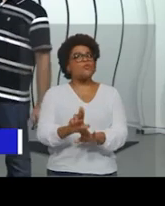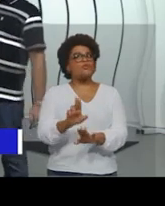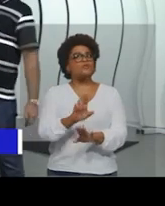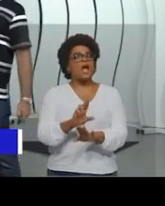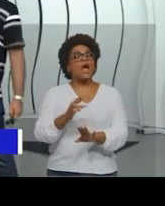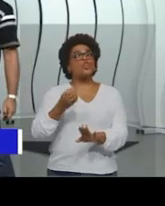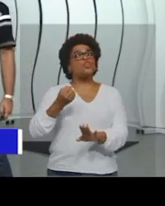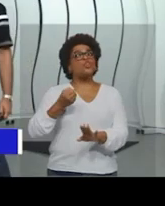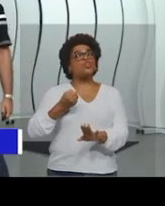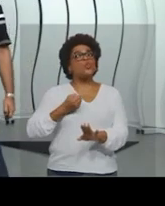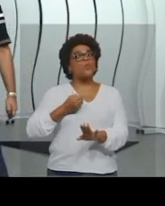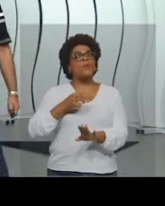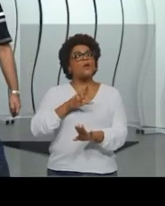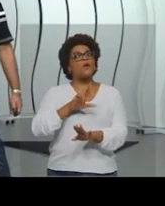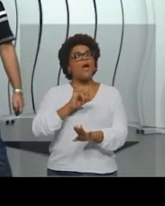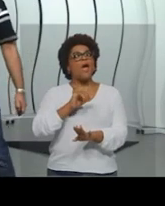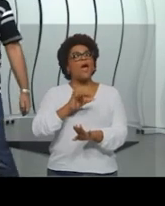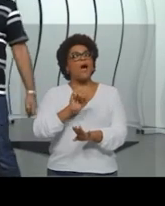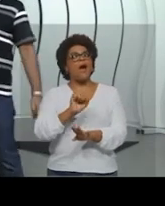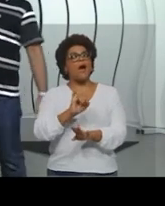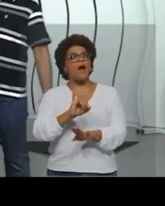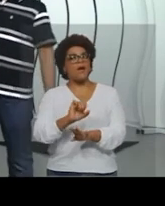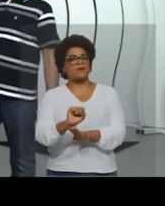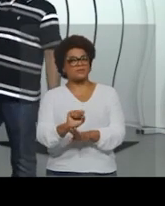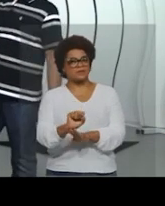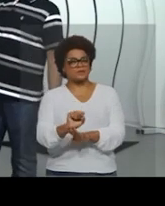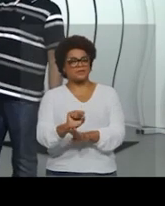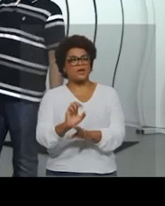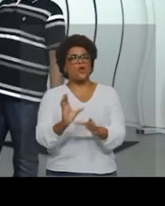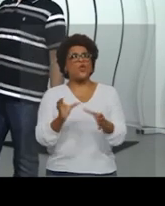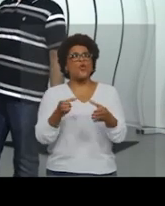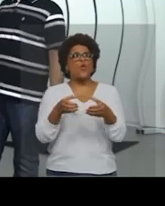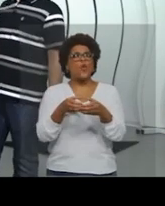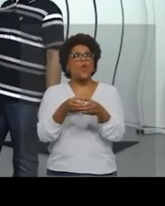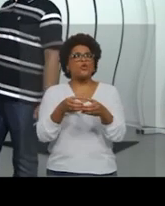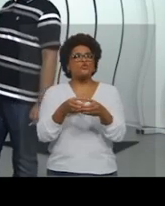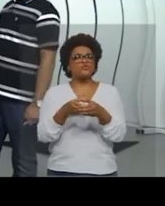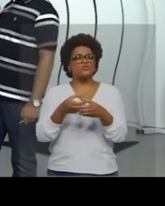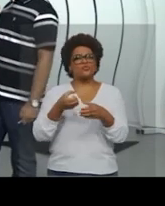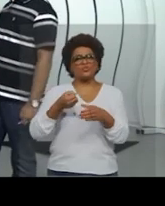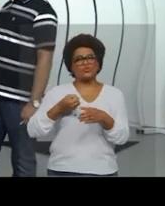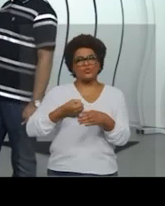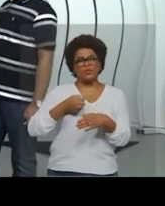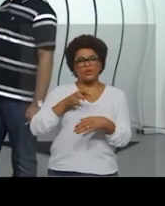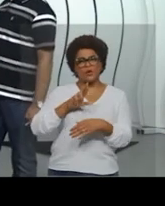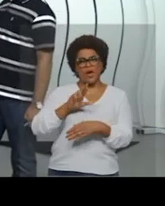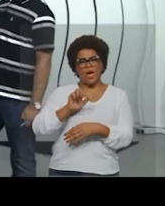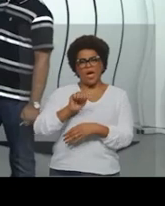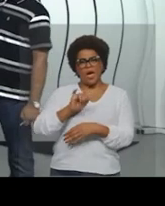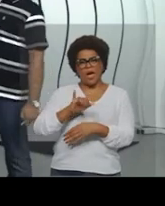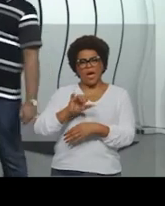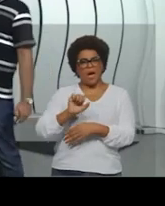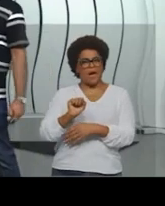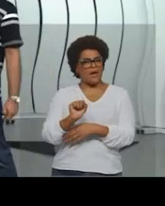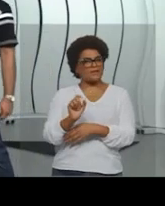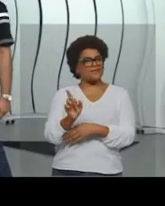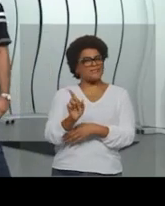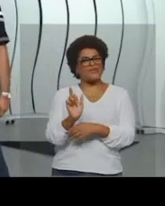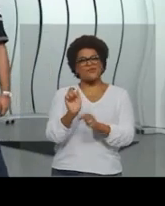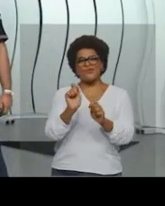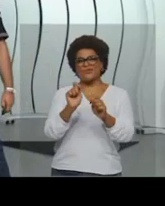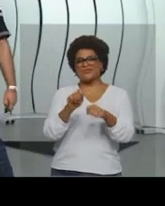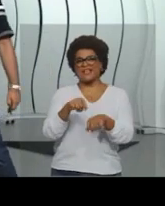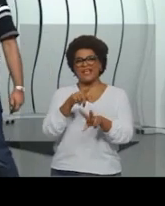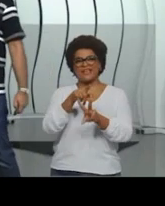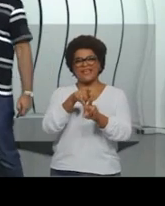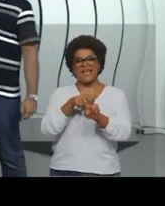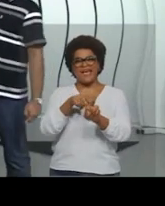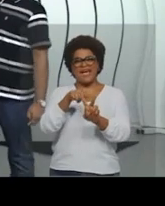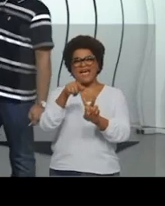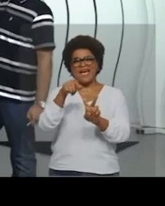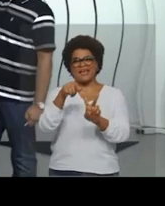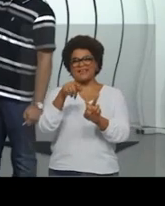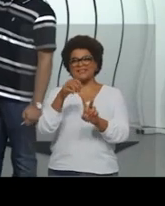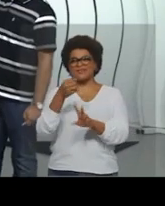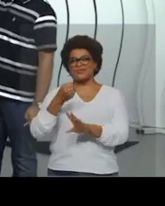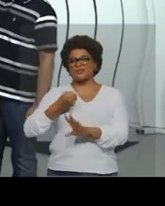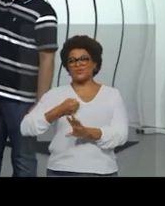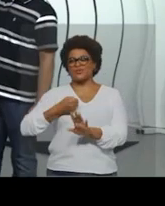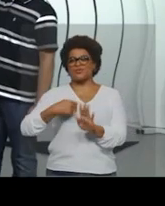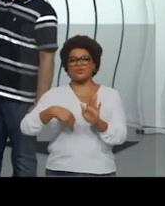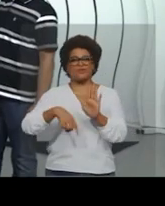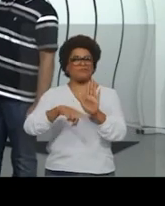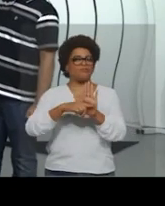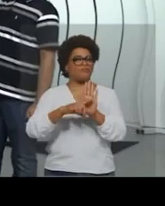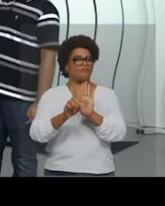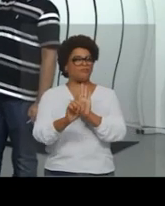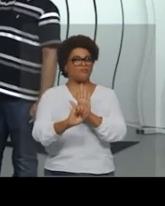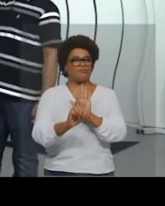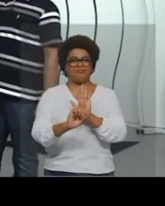No conjunto dos números reais, você não consegue tirar a raiz de número negativo. Então, por isso que nós vamos pegar apenas os não